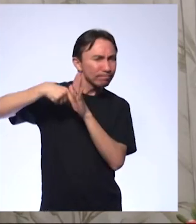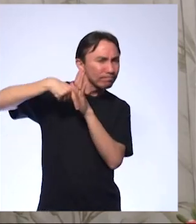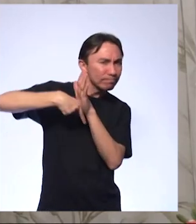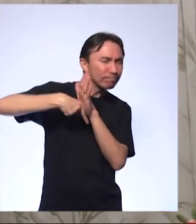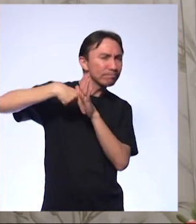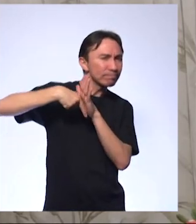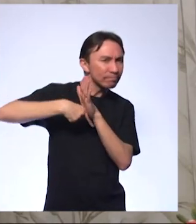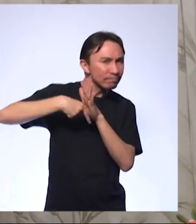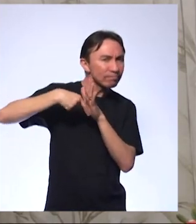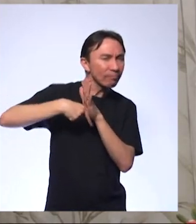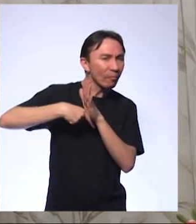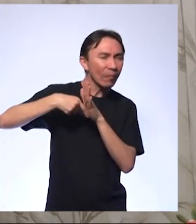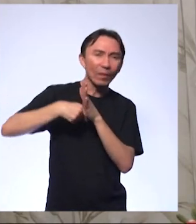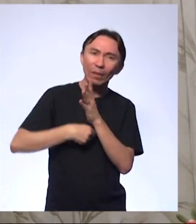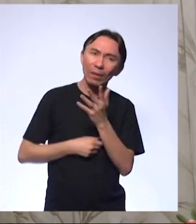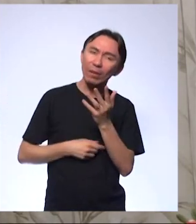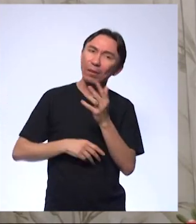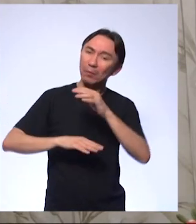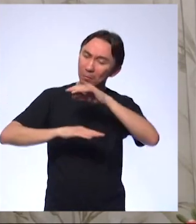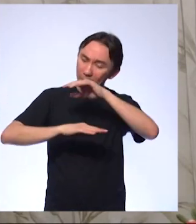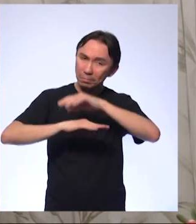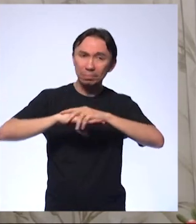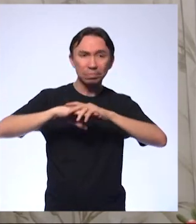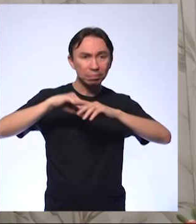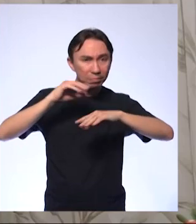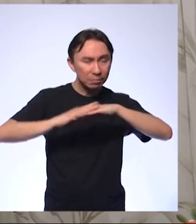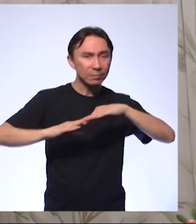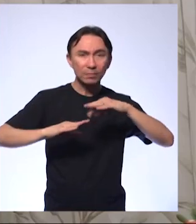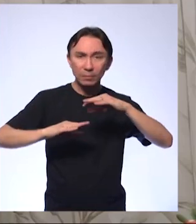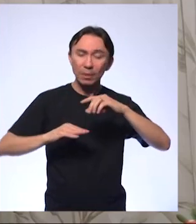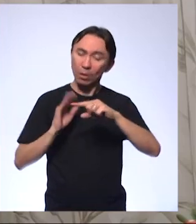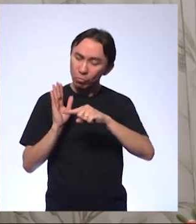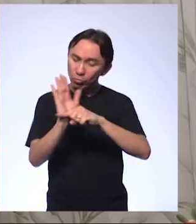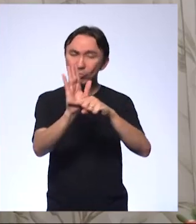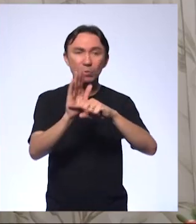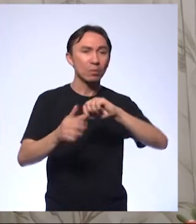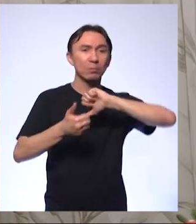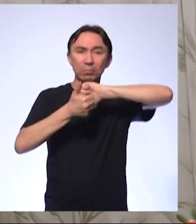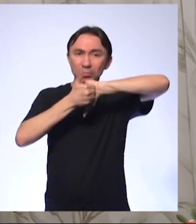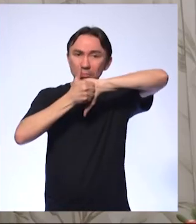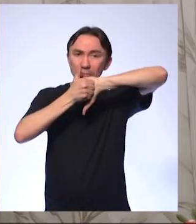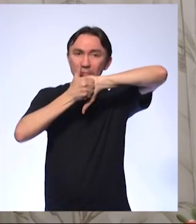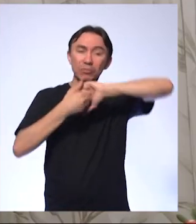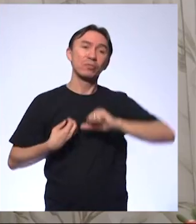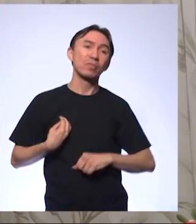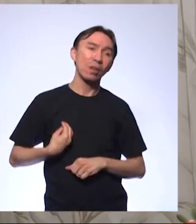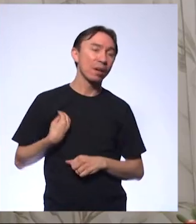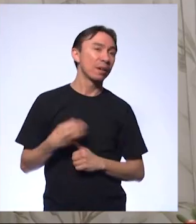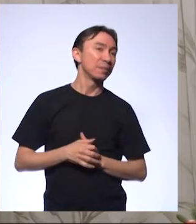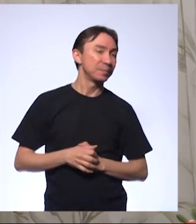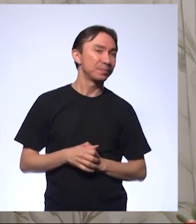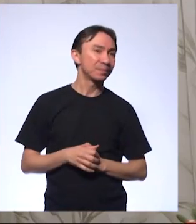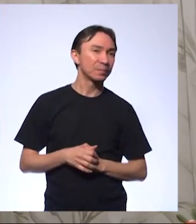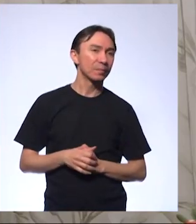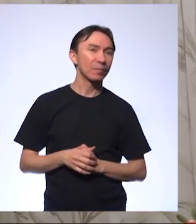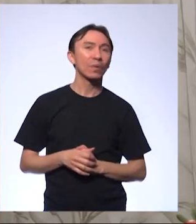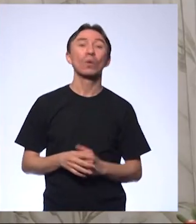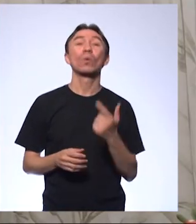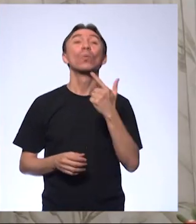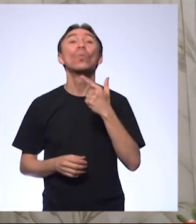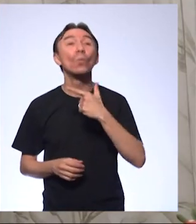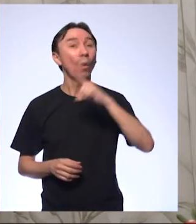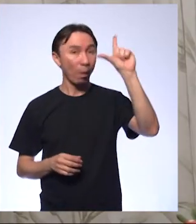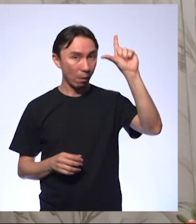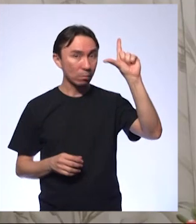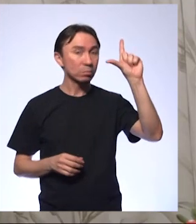Uma prática nesse sentido traz também boa qualidade de vida. Uma outra coisa bastante bacana